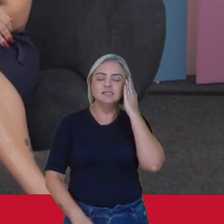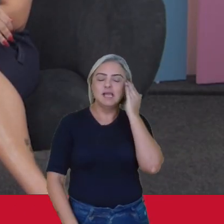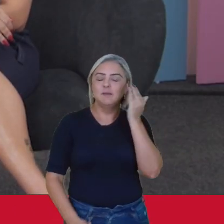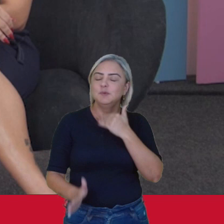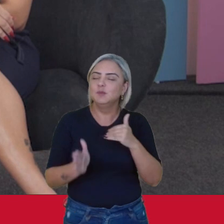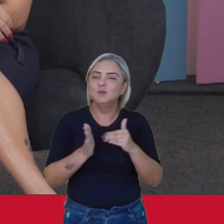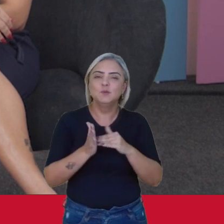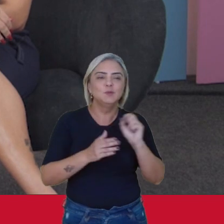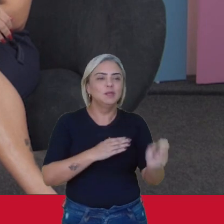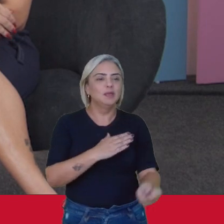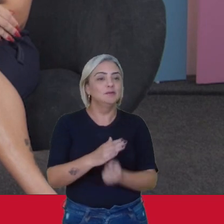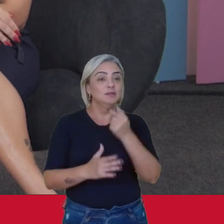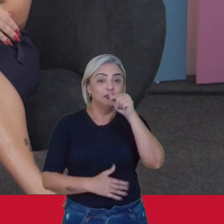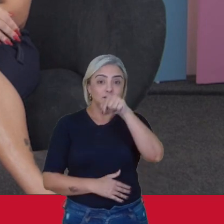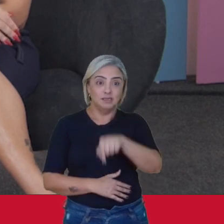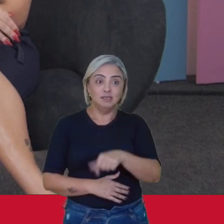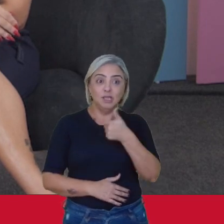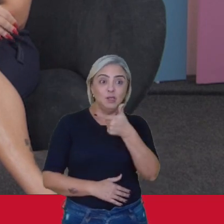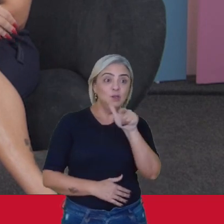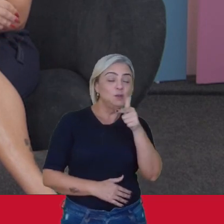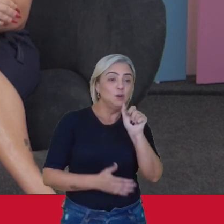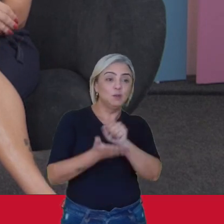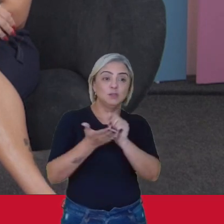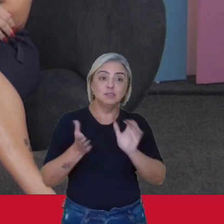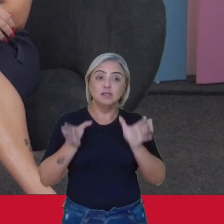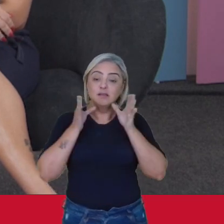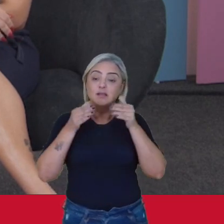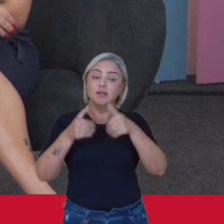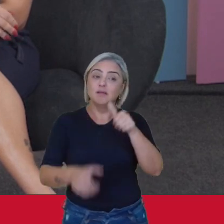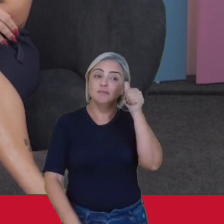dentro de tudo que acontece por aqui e de outras ações